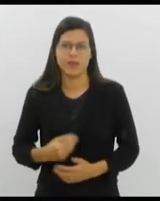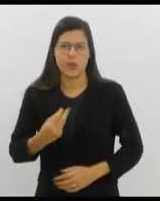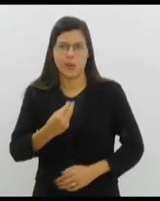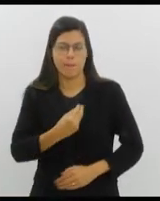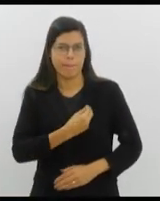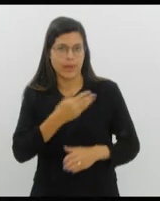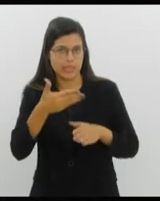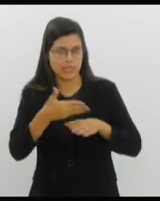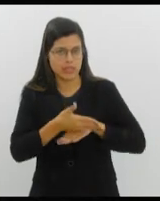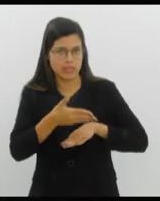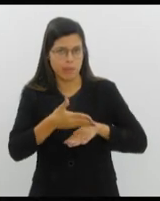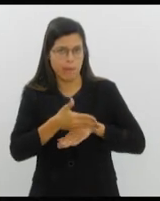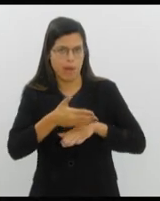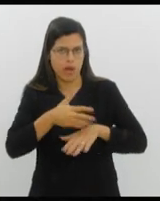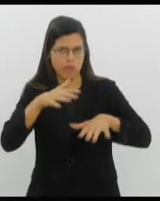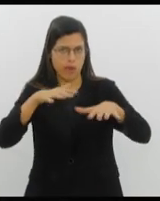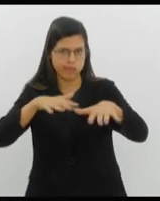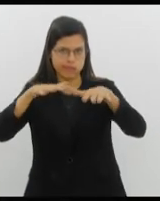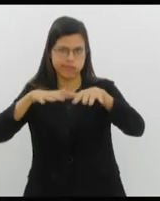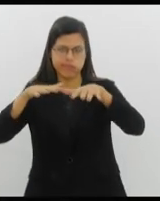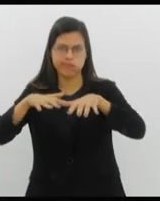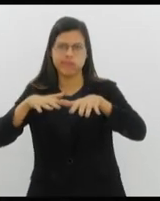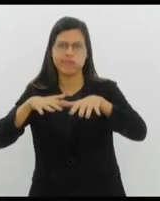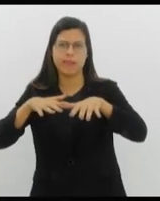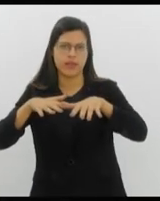participando de uma passeata